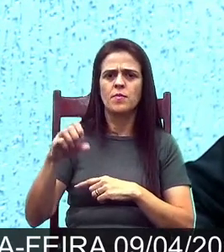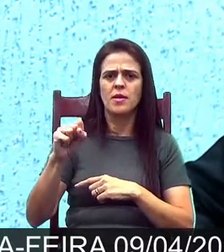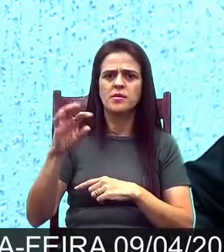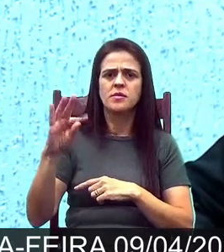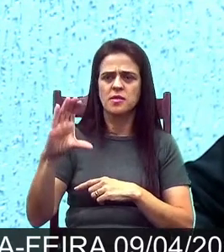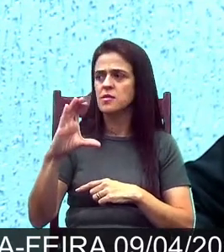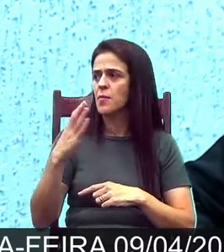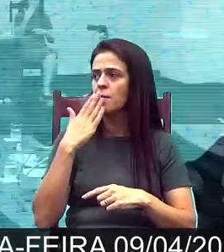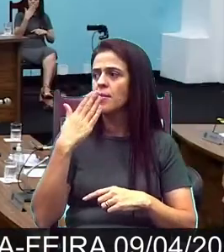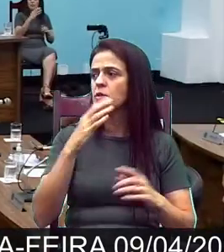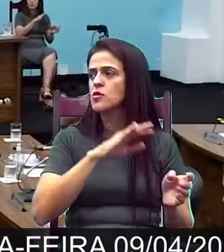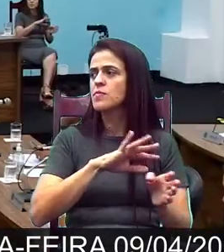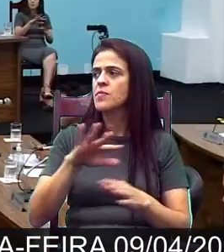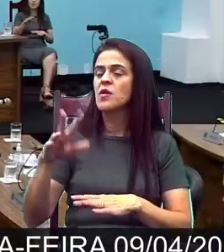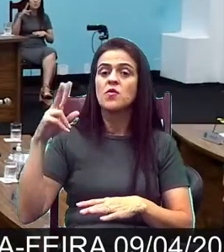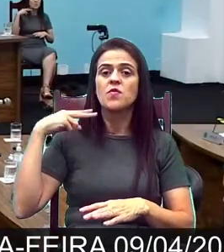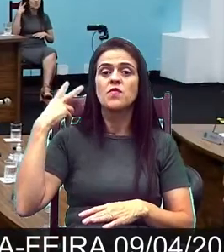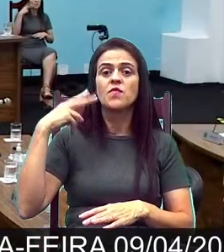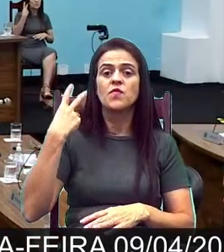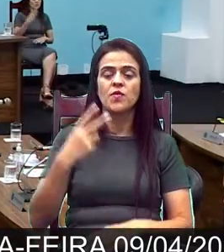Bueno.